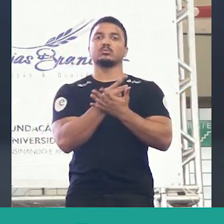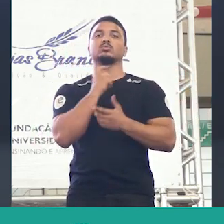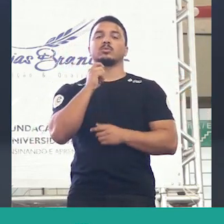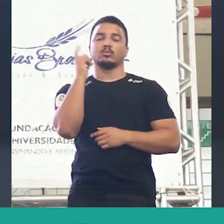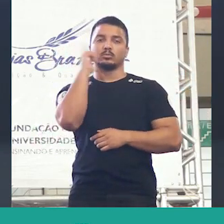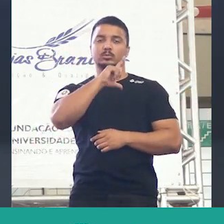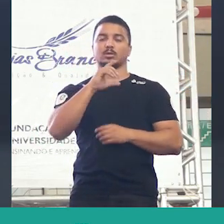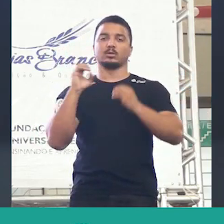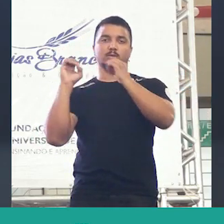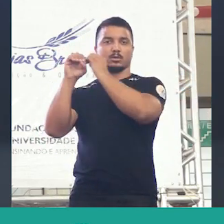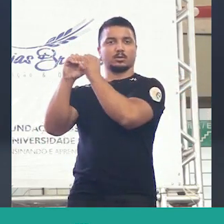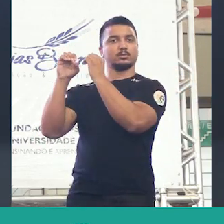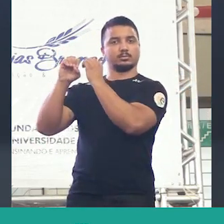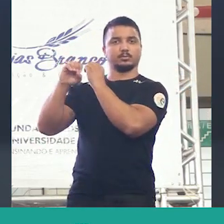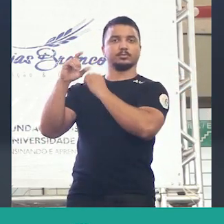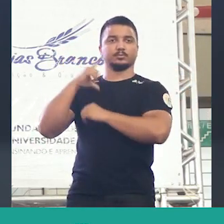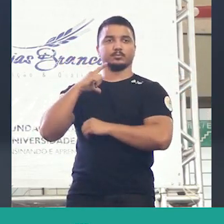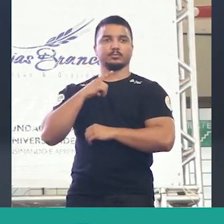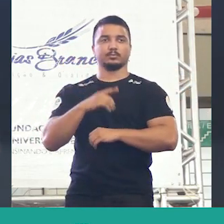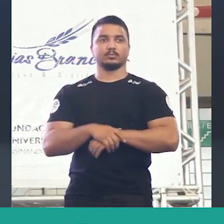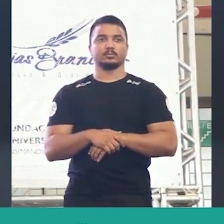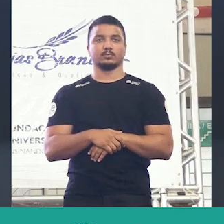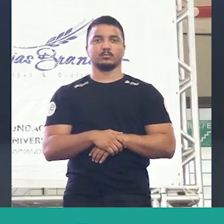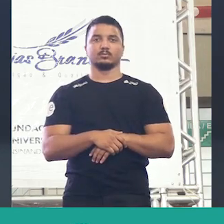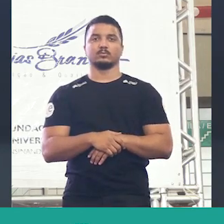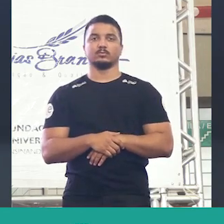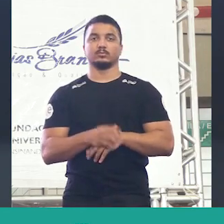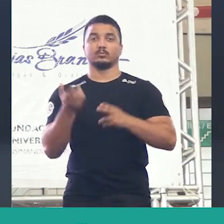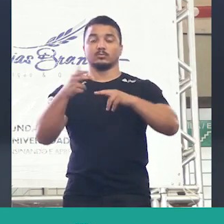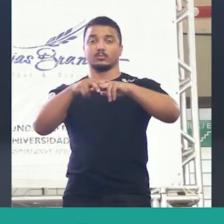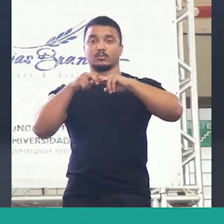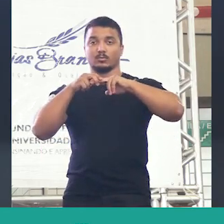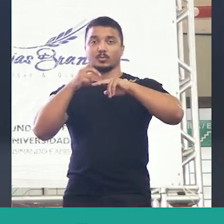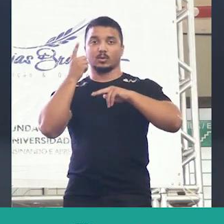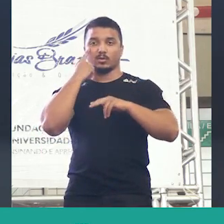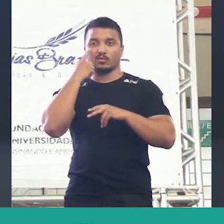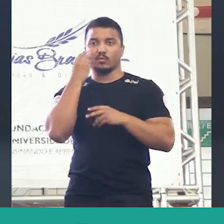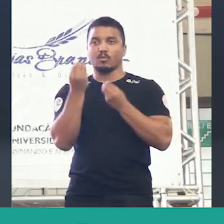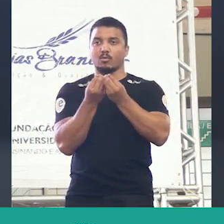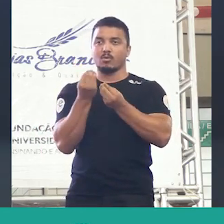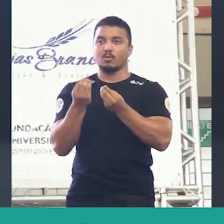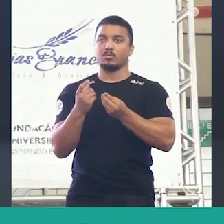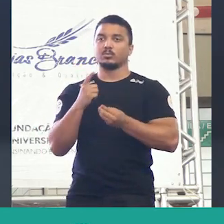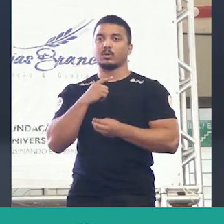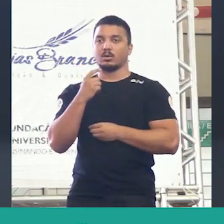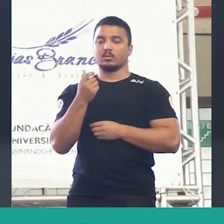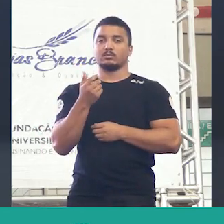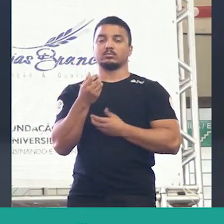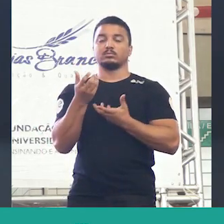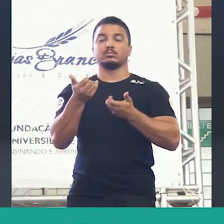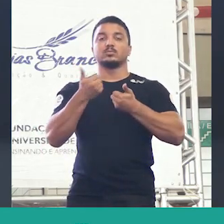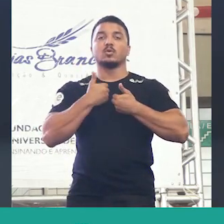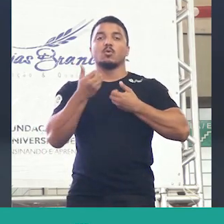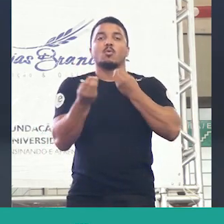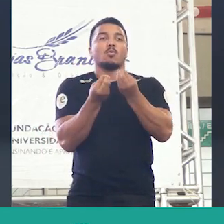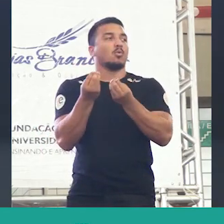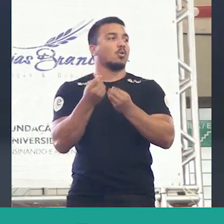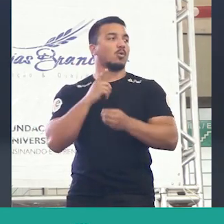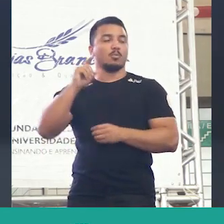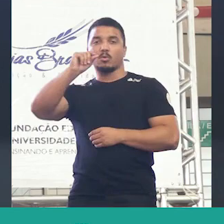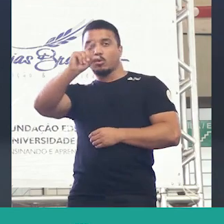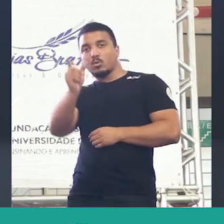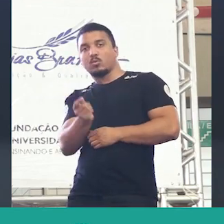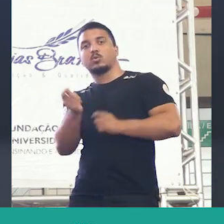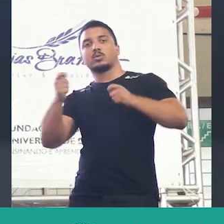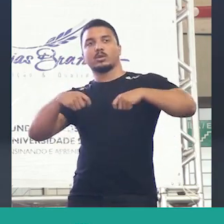quê? Eclipse. Eclipse. Então, quero que vocês examinem aí e me digam. Como é o nome